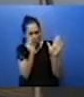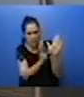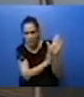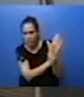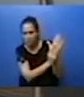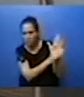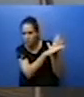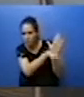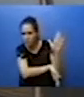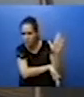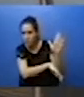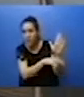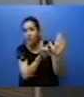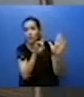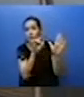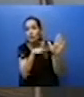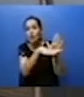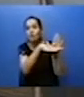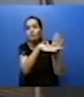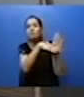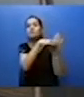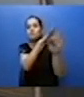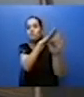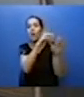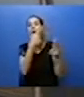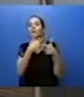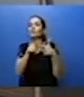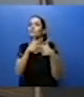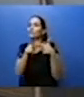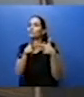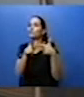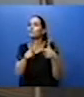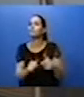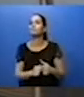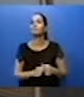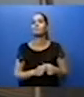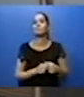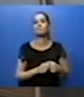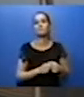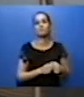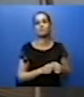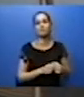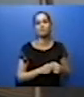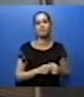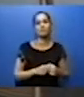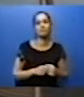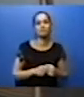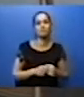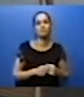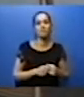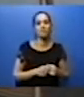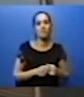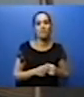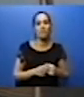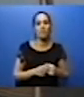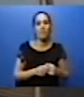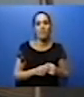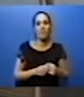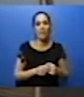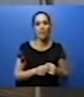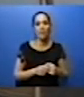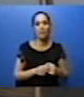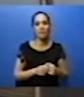de vídeos numeradores 4 / 94 sobre 9 bom